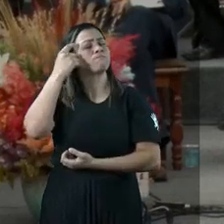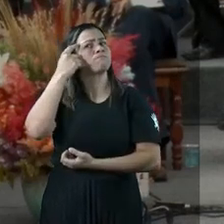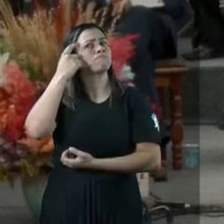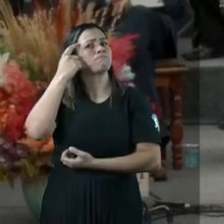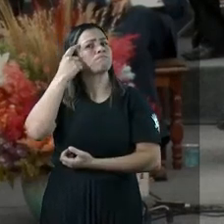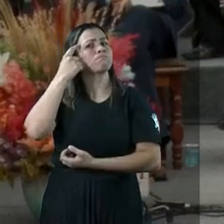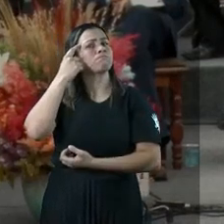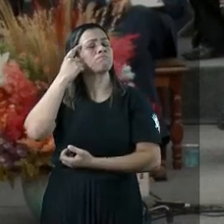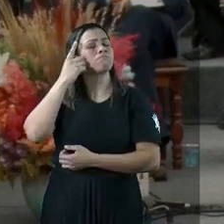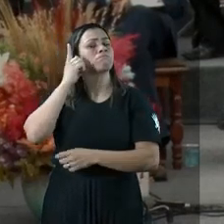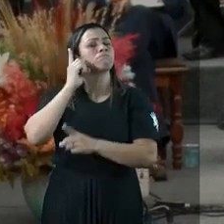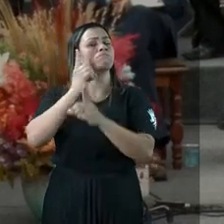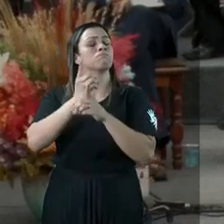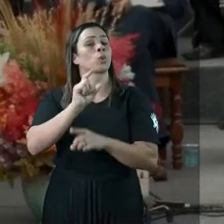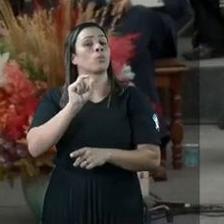é possível